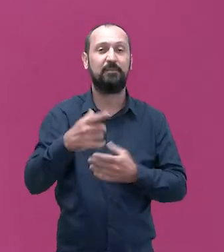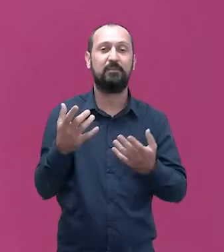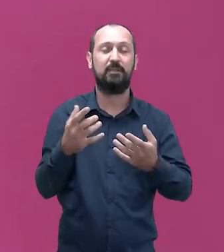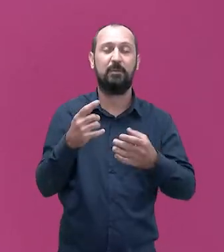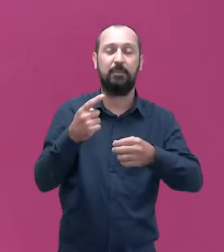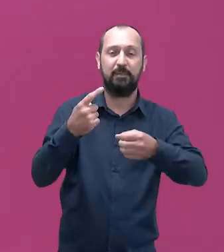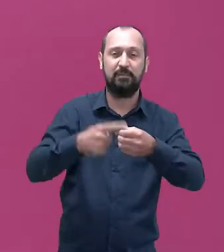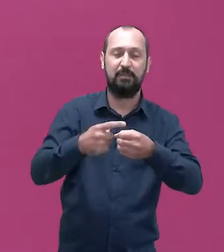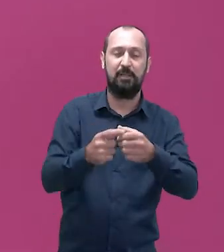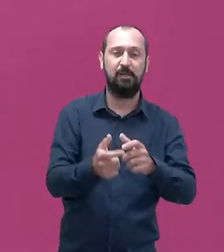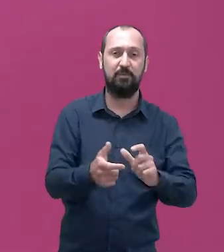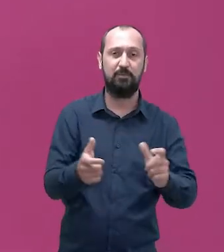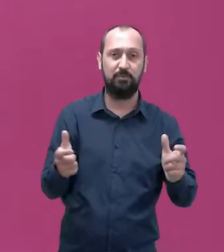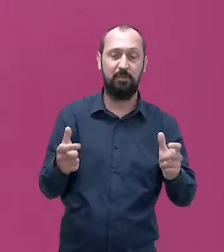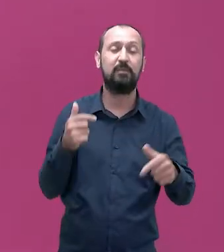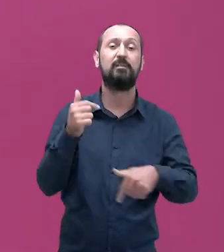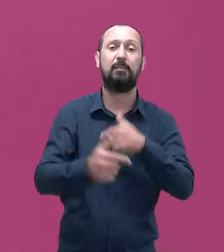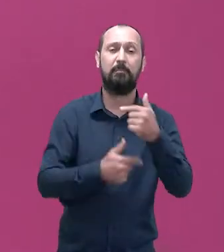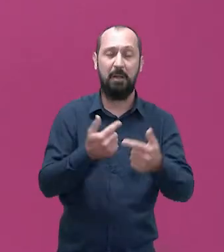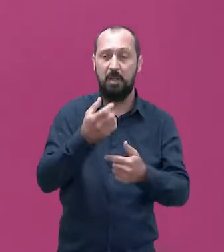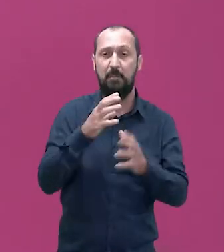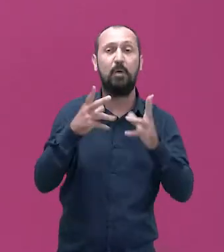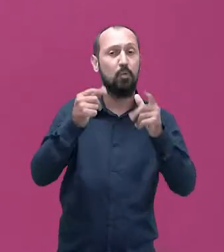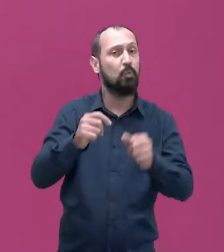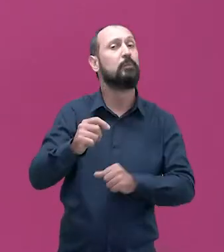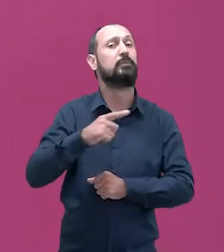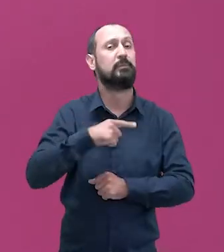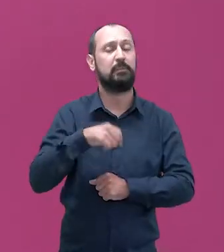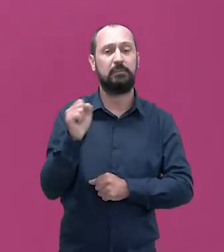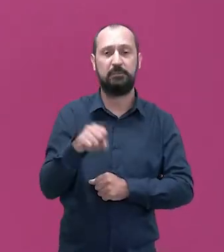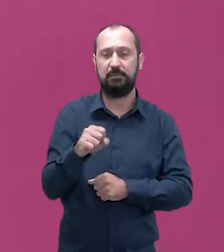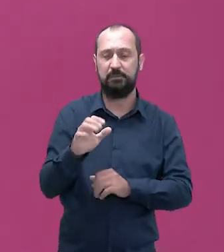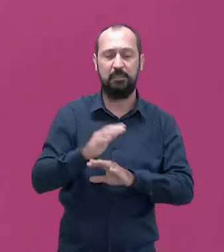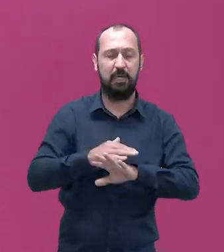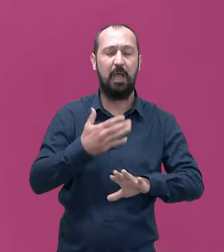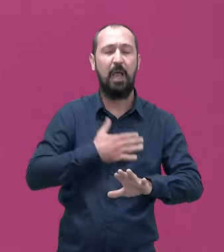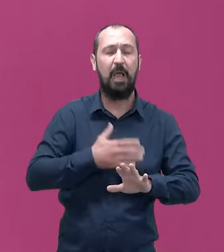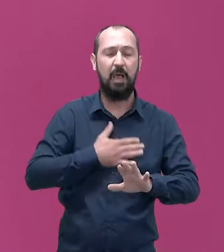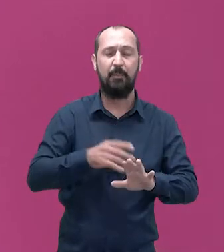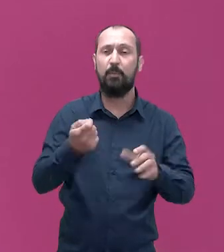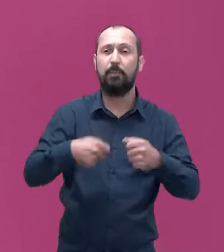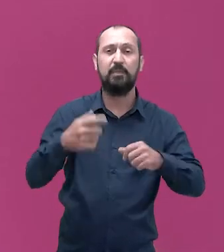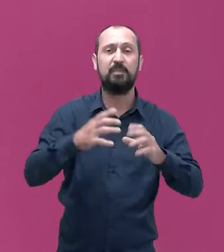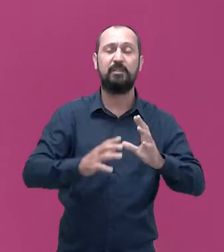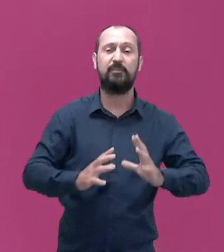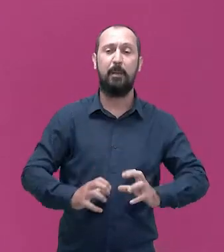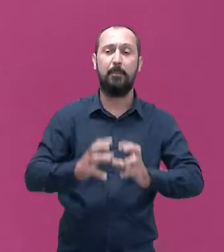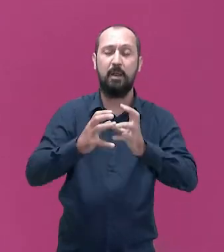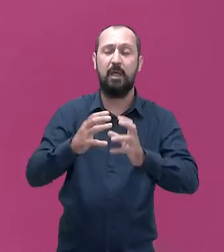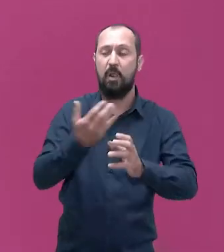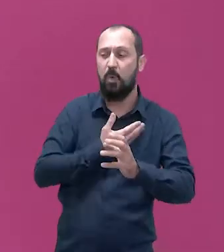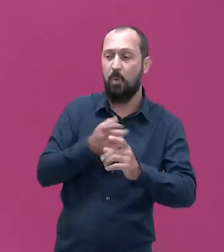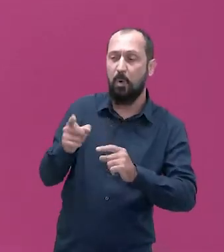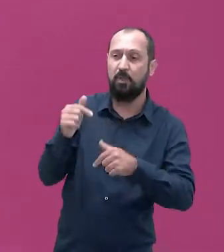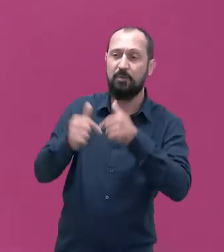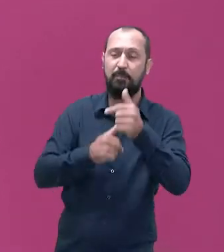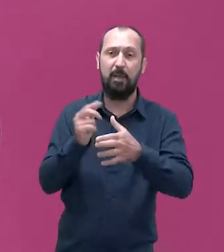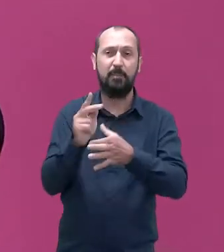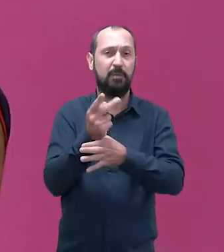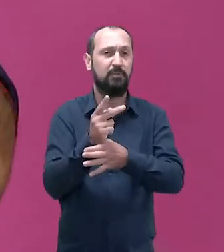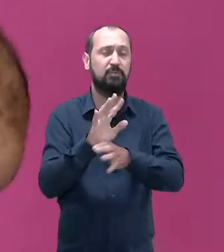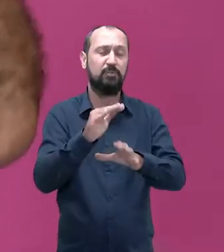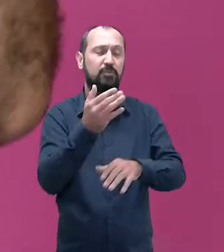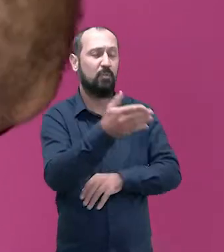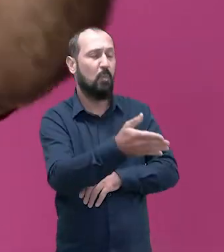Campo Grande é uma cidade que está crescendo, tem trabalho para todo mundo, tá? A gente não precisa brigar com o colega que